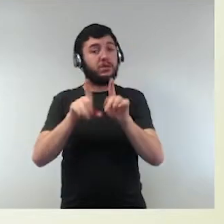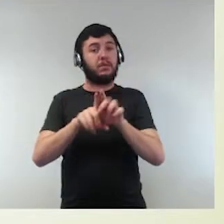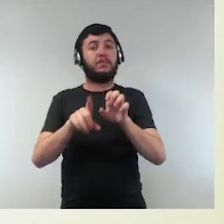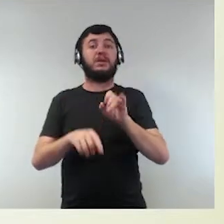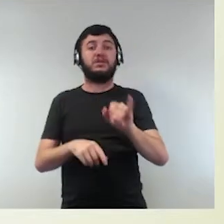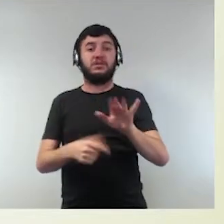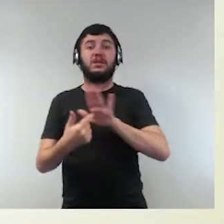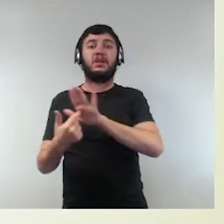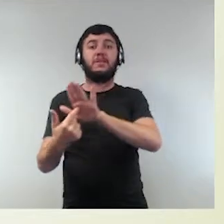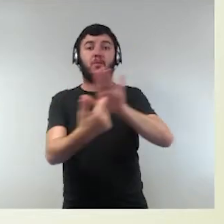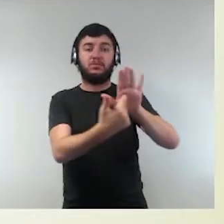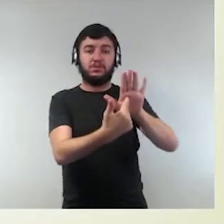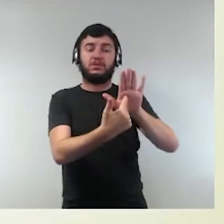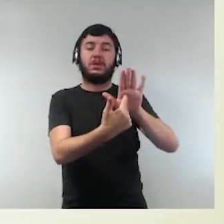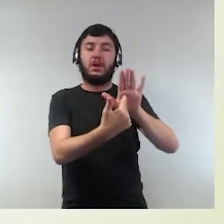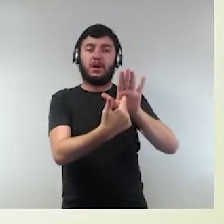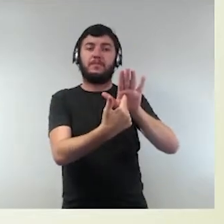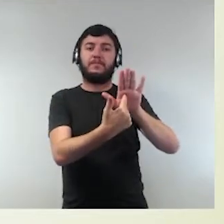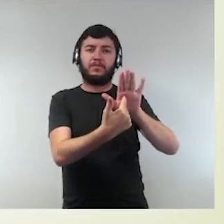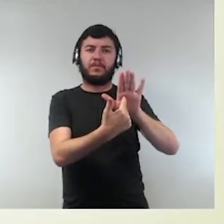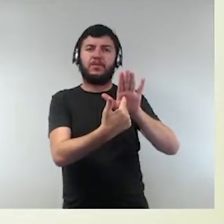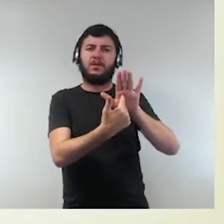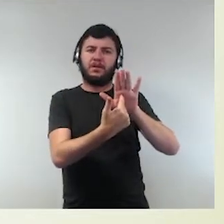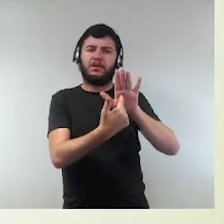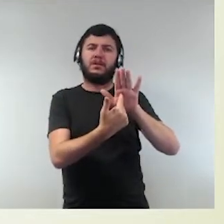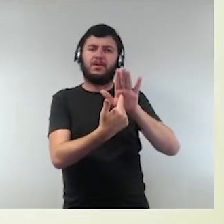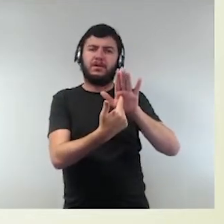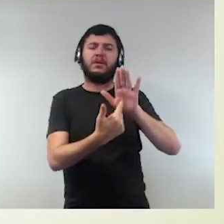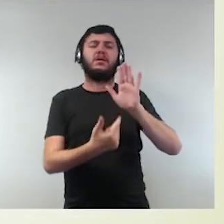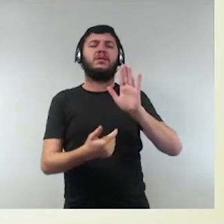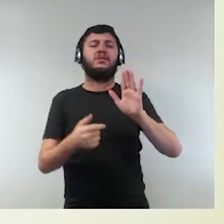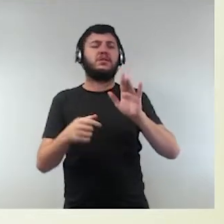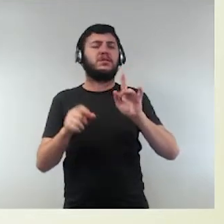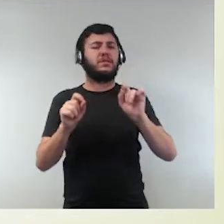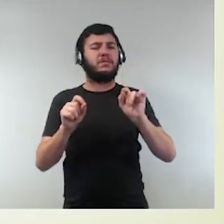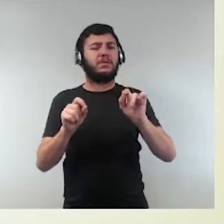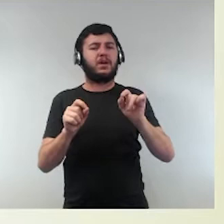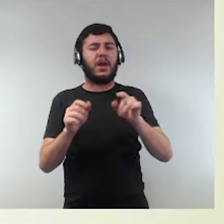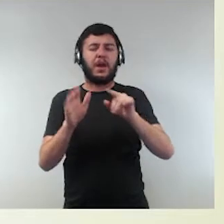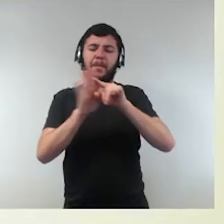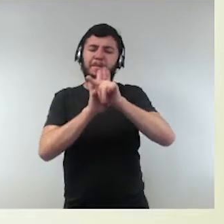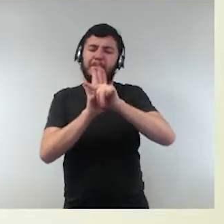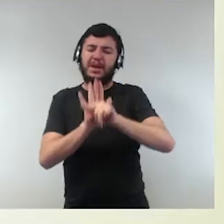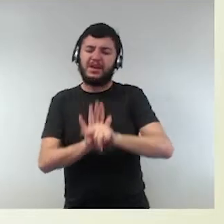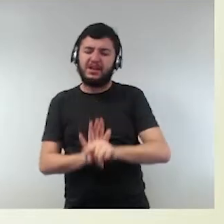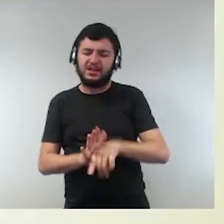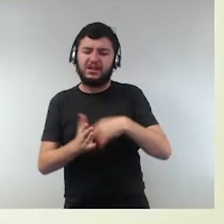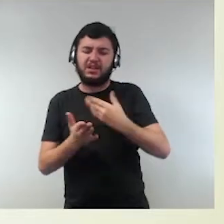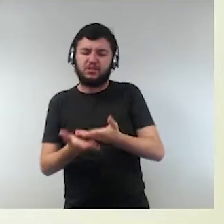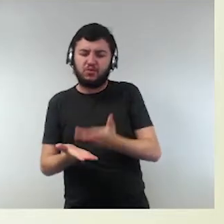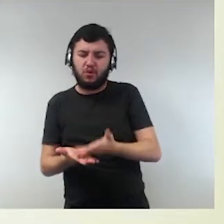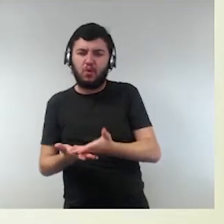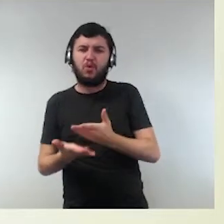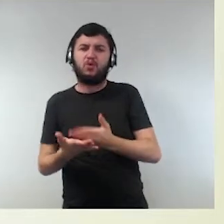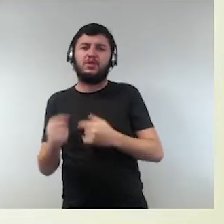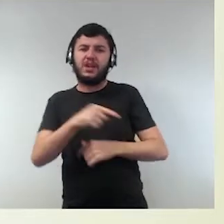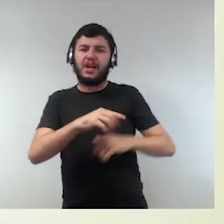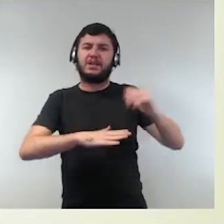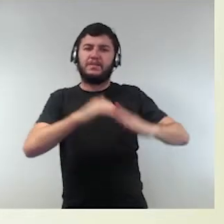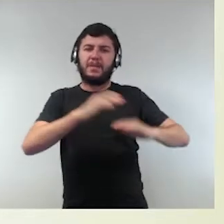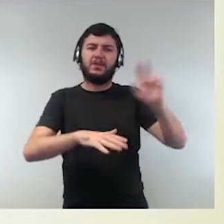demonstrado por diversos estudos que é traço. E aí, se